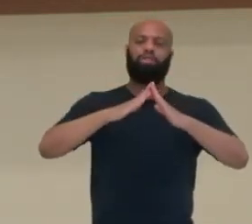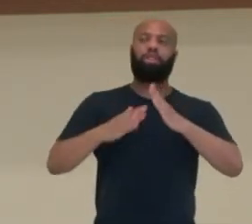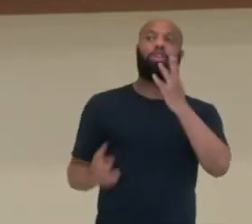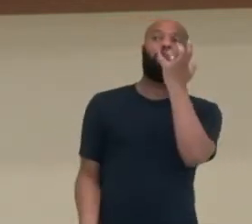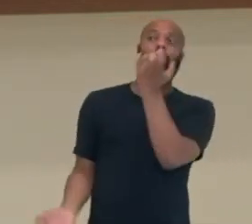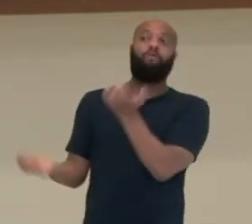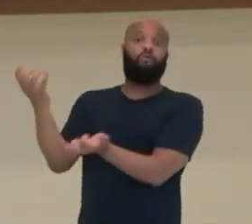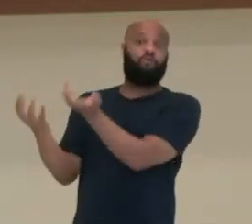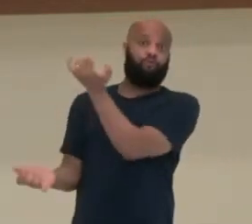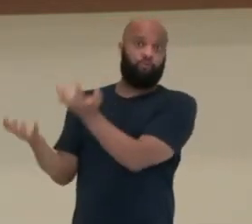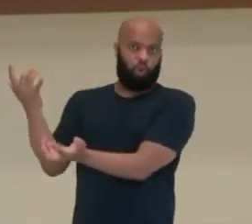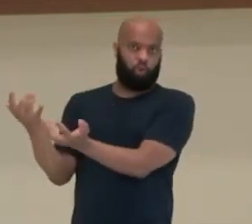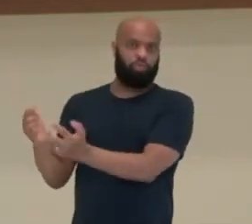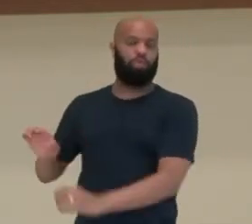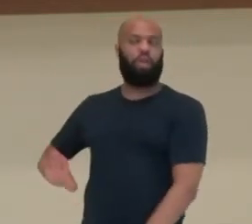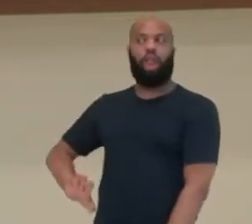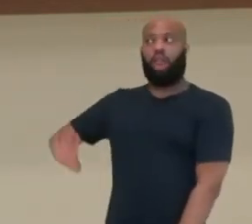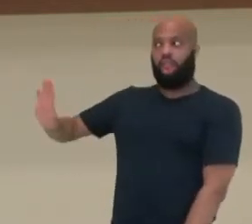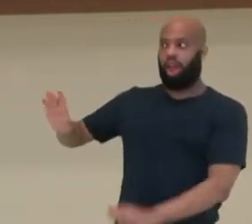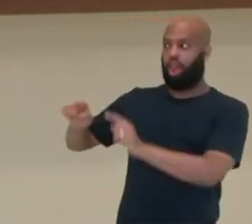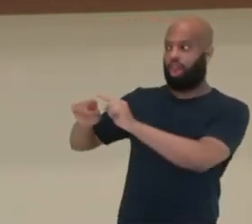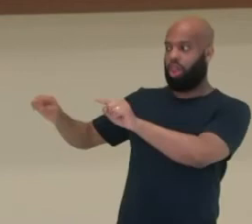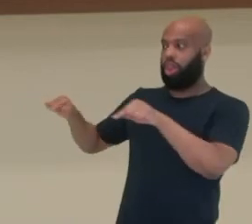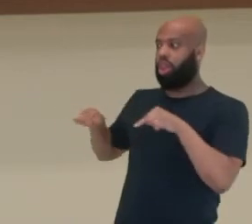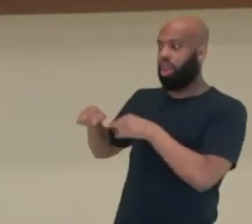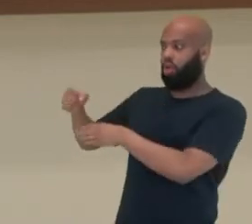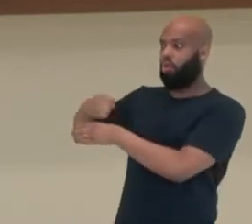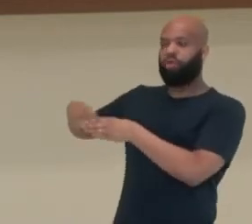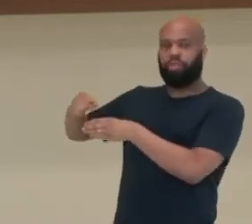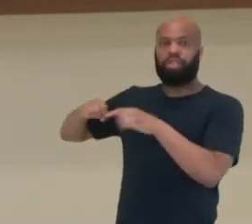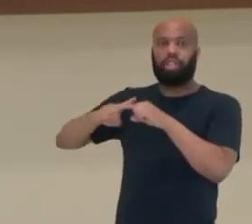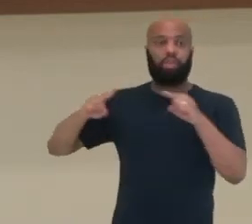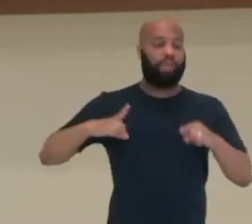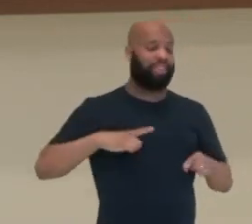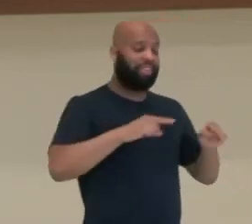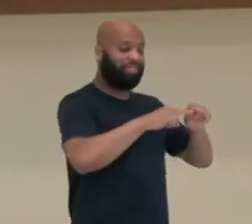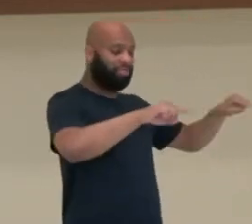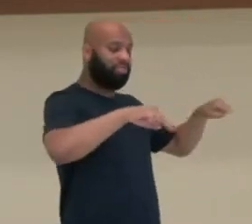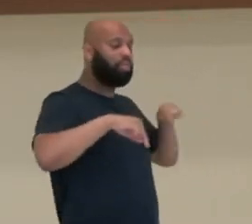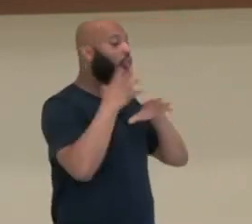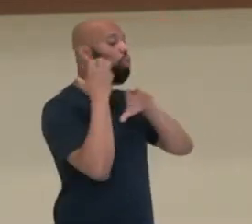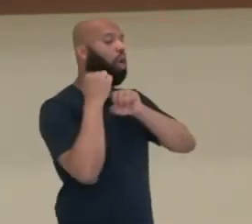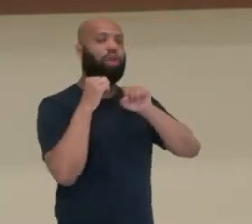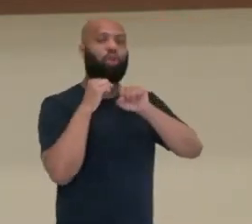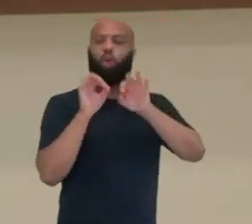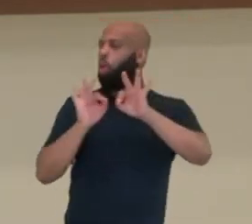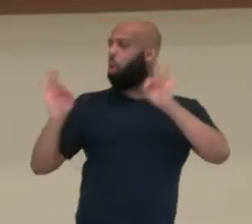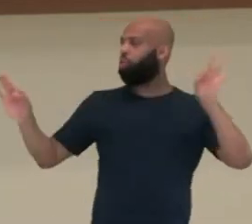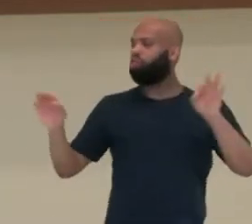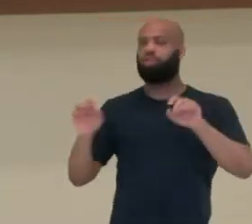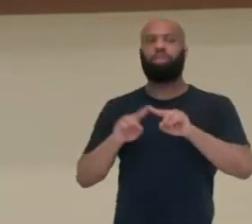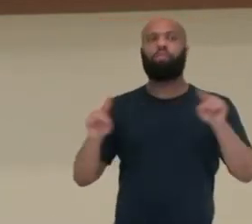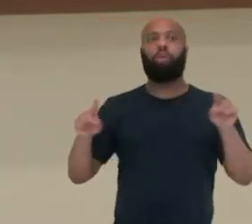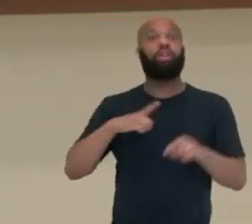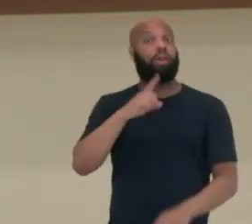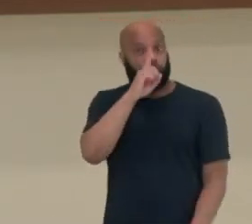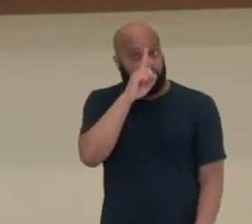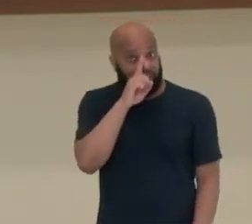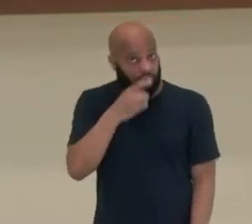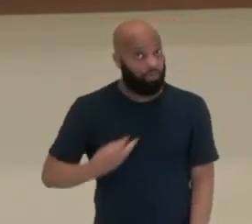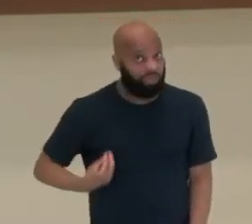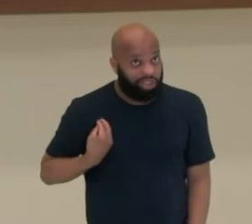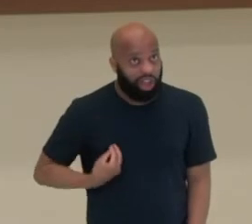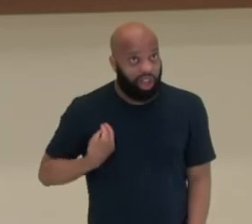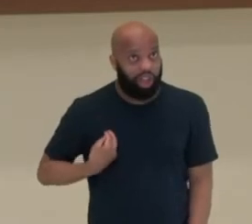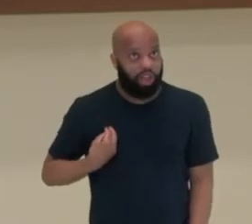fogo lá na cozinha e ele está dentro de casa, assim no quarto, que é um pouco distante. A sua vida está em risco